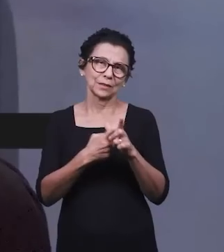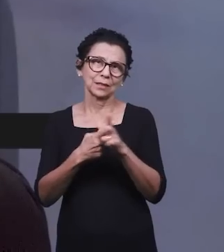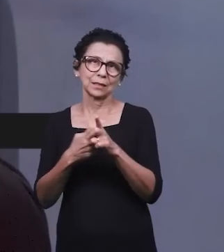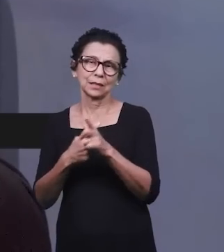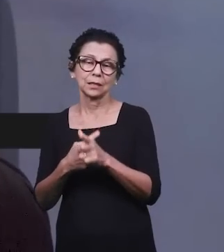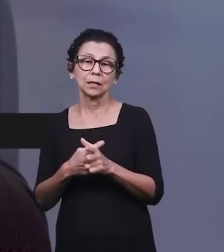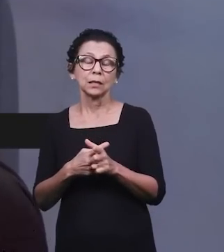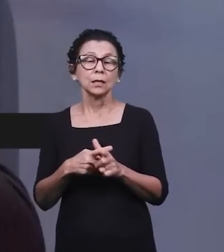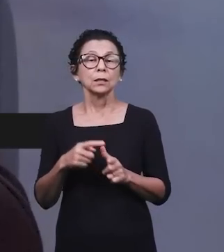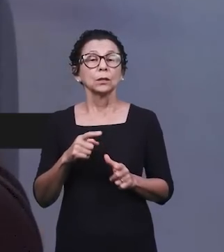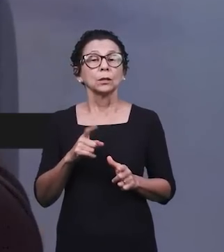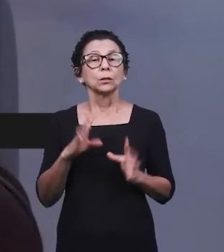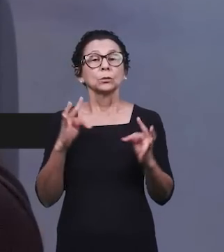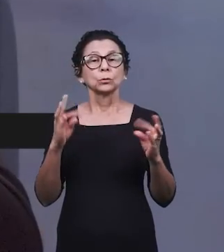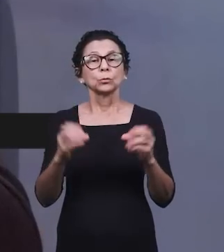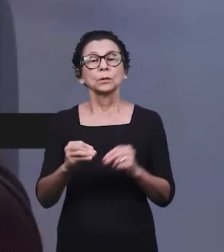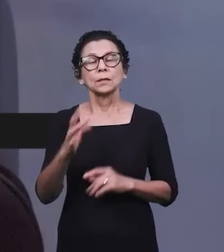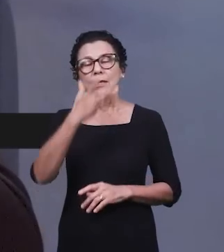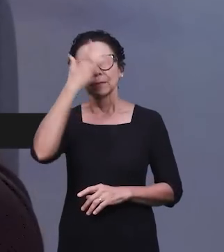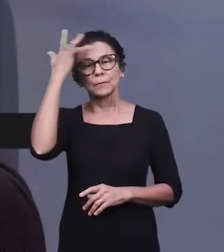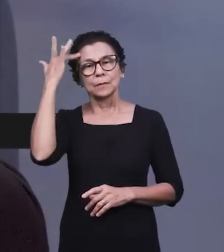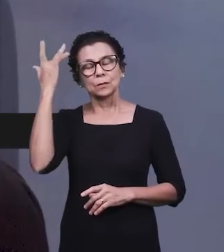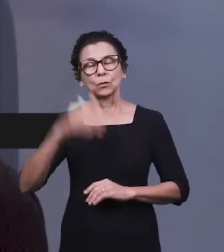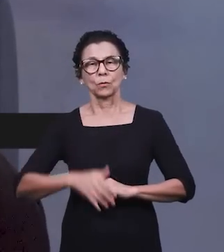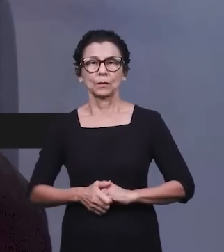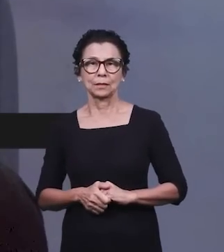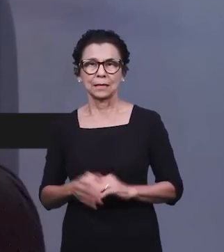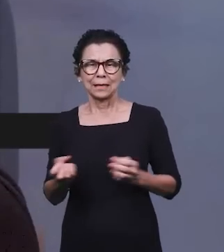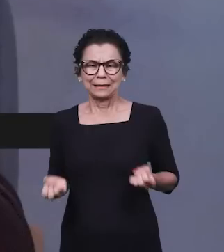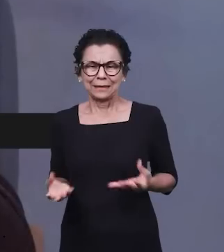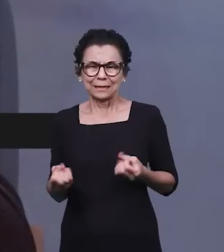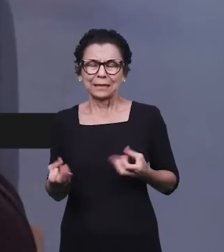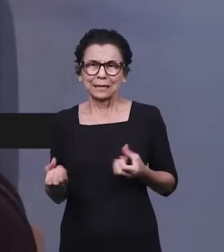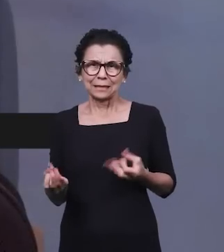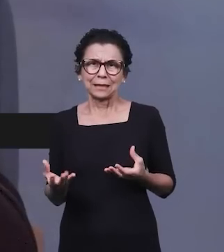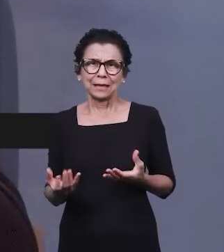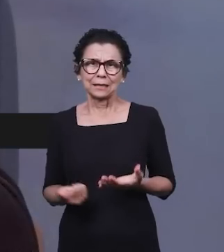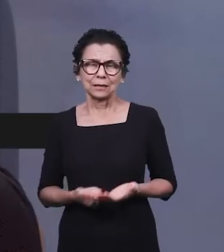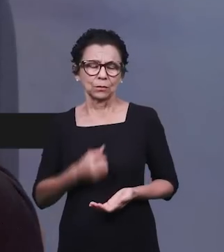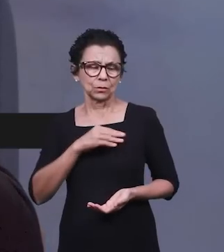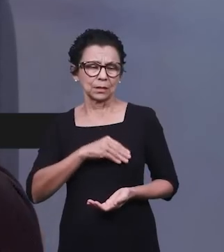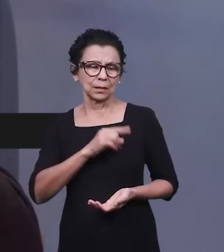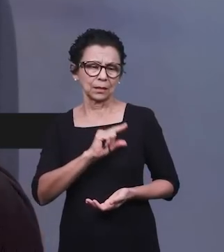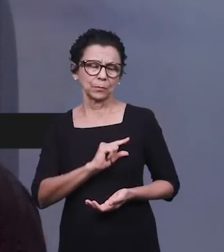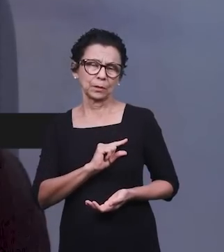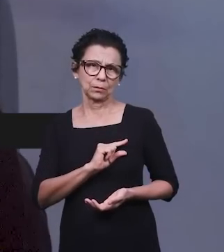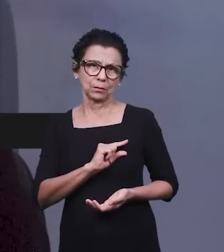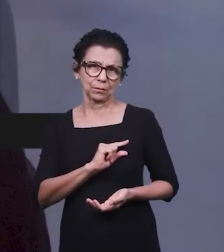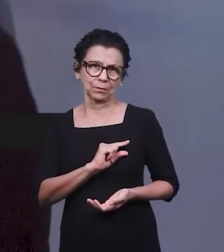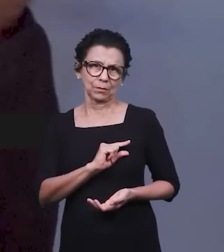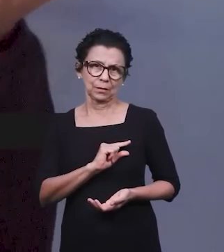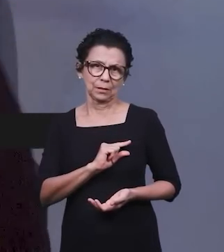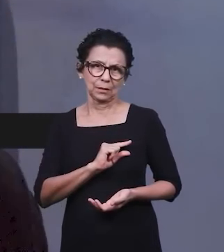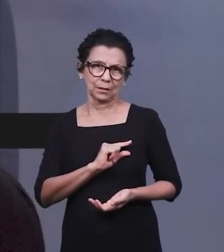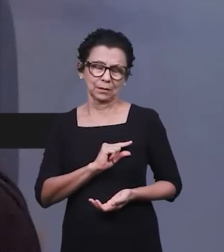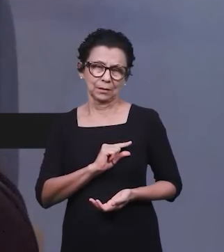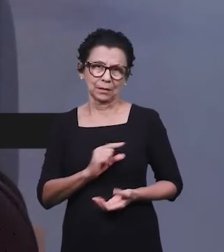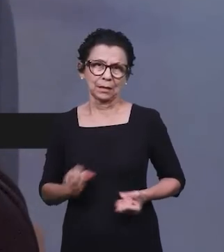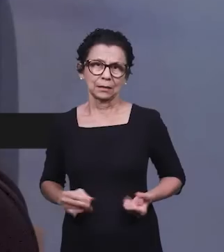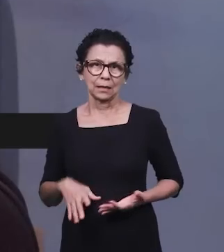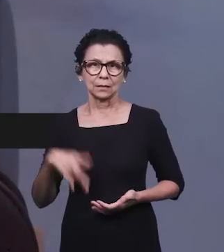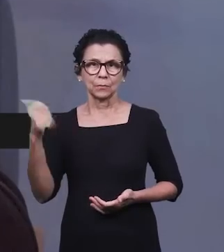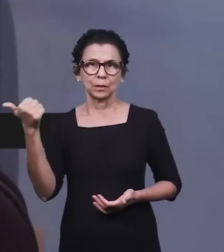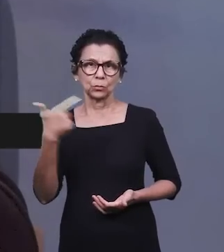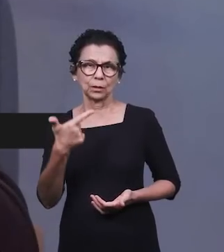as pessoas que gastam mais que ganham, infelizmente, não têm uma saúde financeira e não é o adequado. E aí, já respondendo